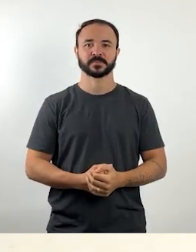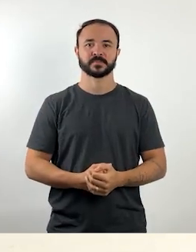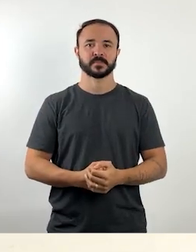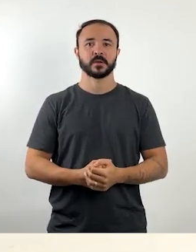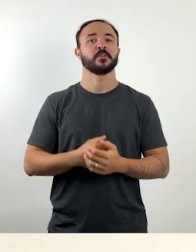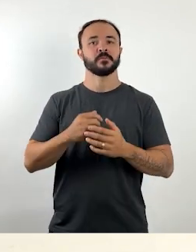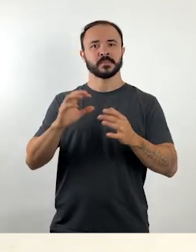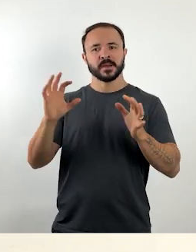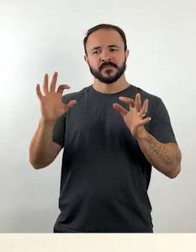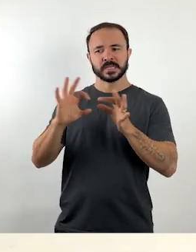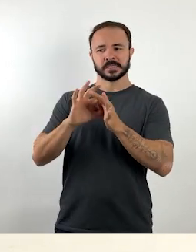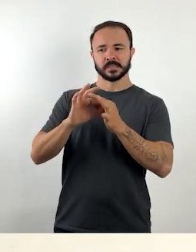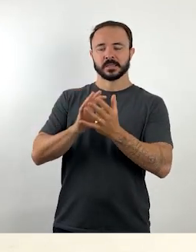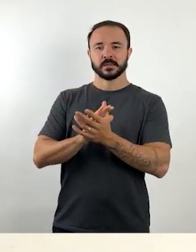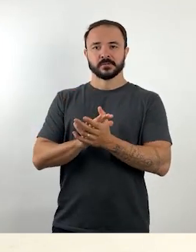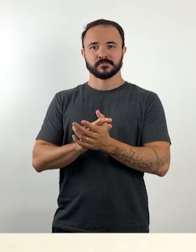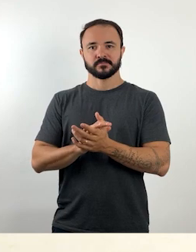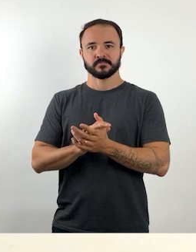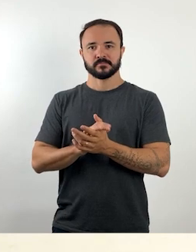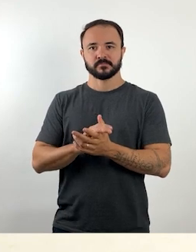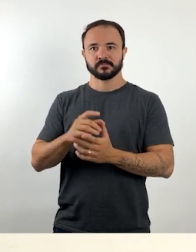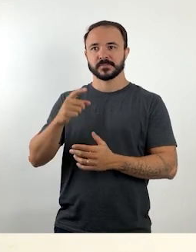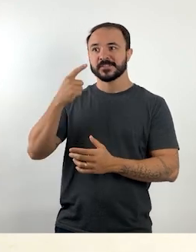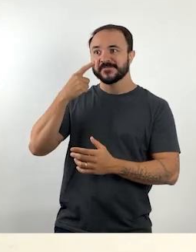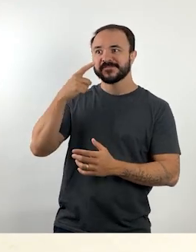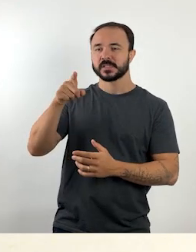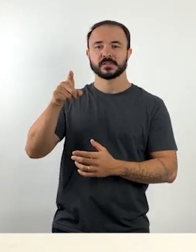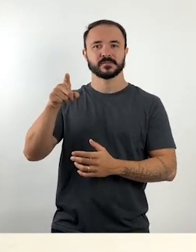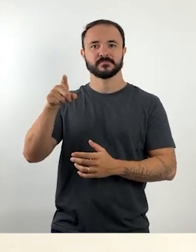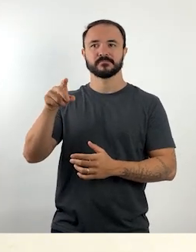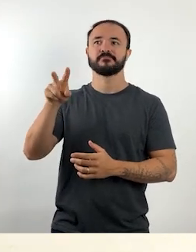Para fixar o olhinho aqui,